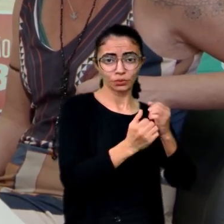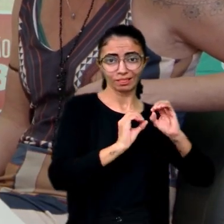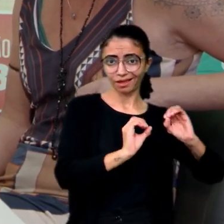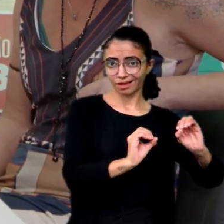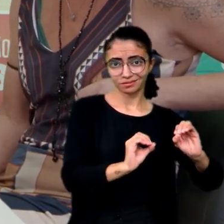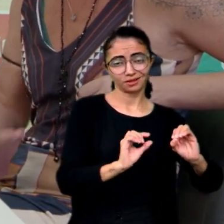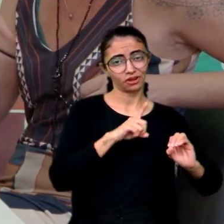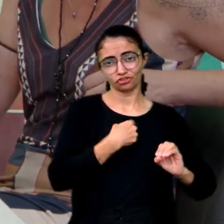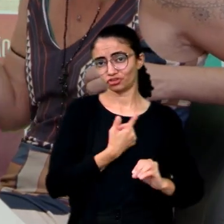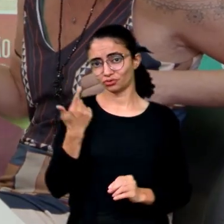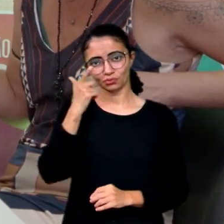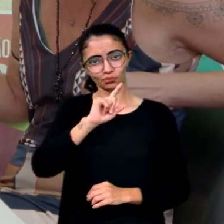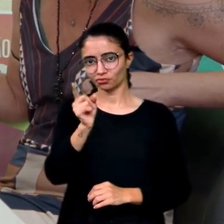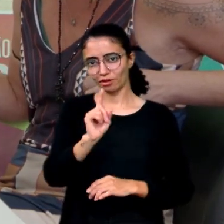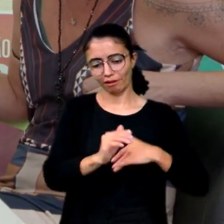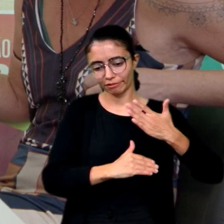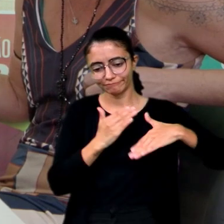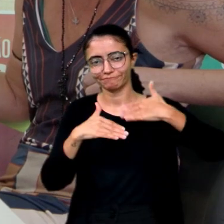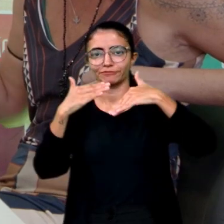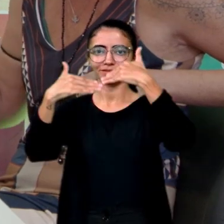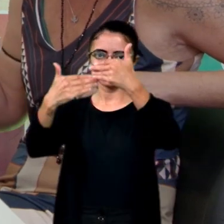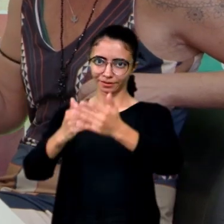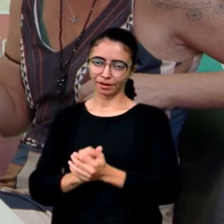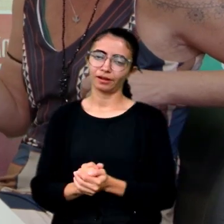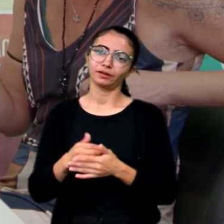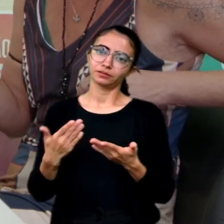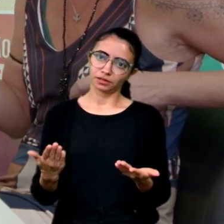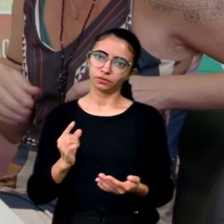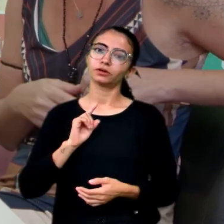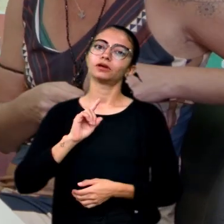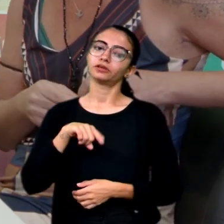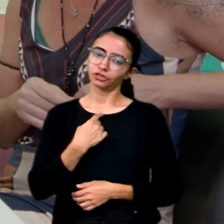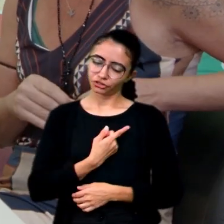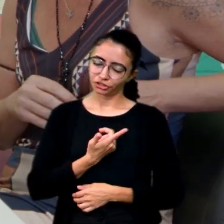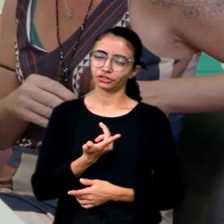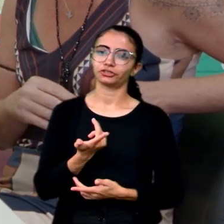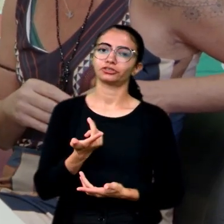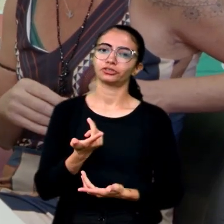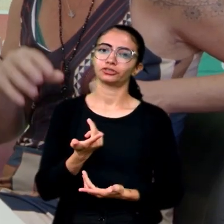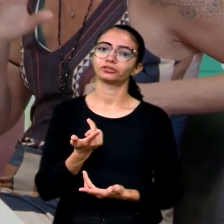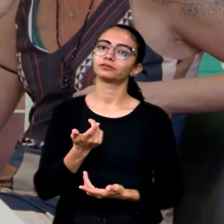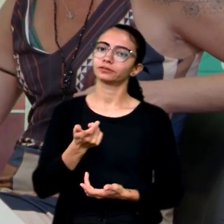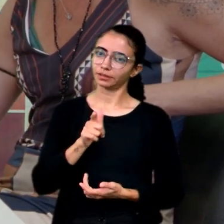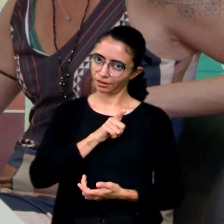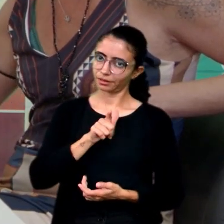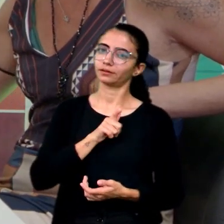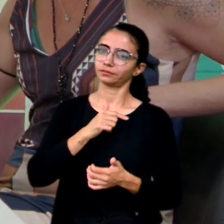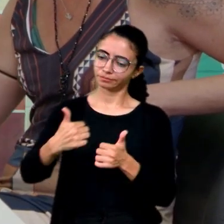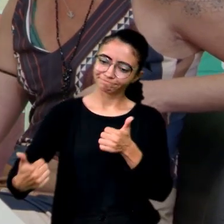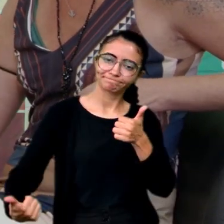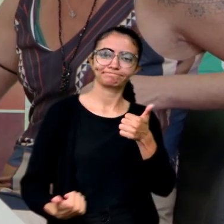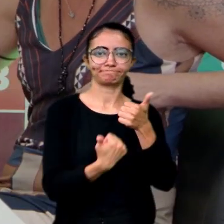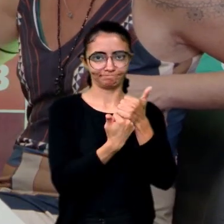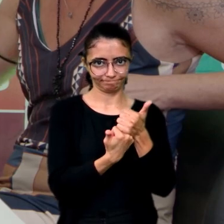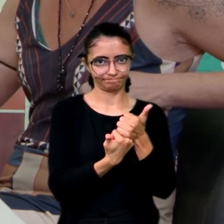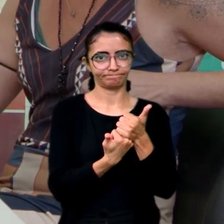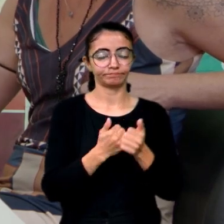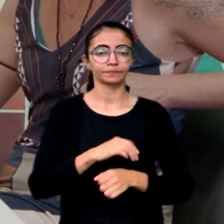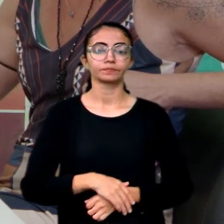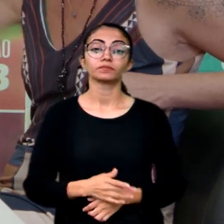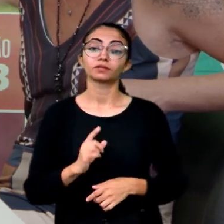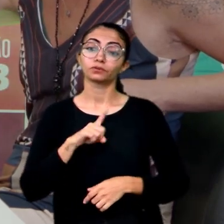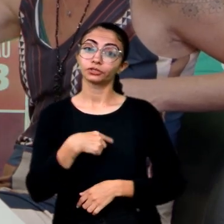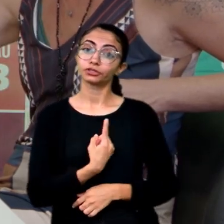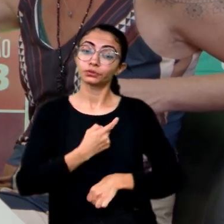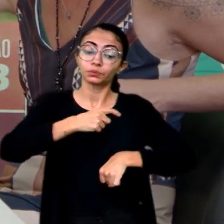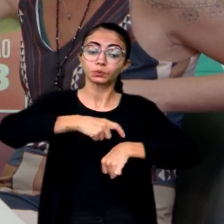porque senão não vai. E a gente tem esse apoio, tá? Eu queria deixar isso bem claro. Então, a gente está nesse momento de estruturar